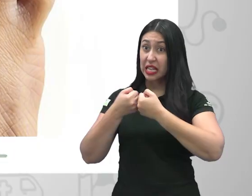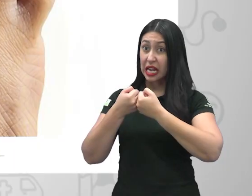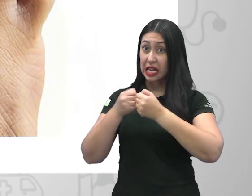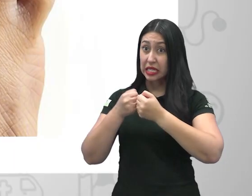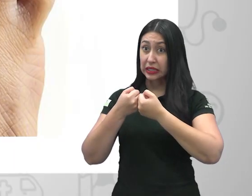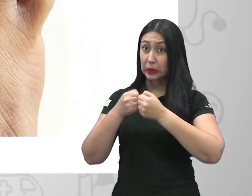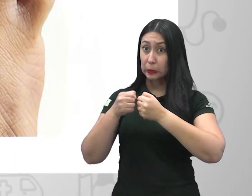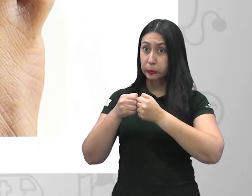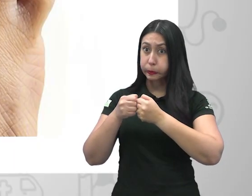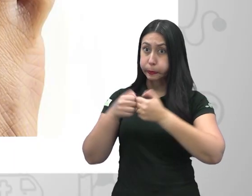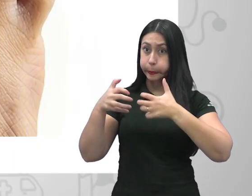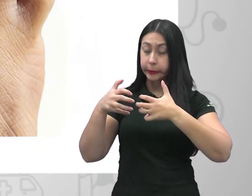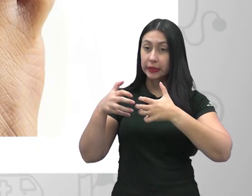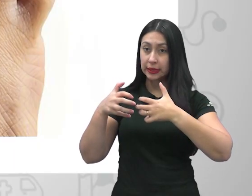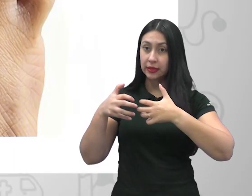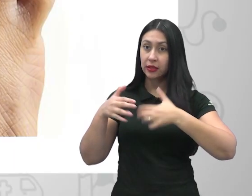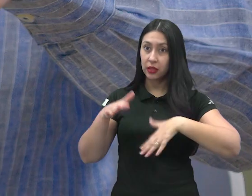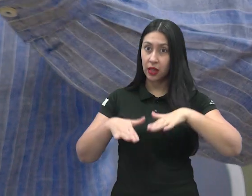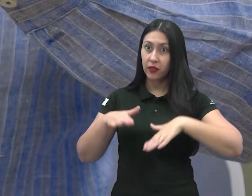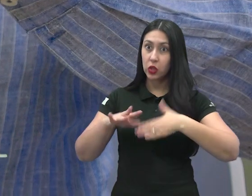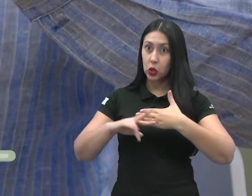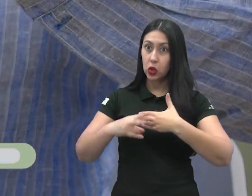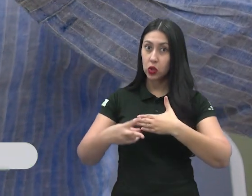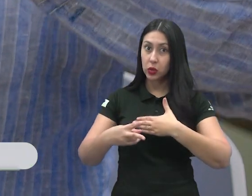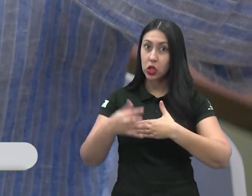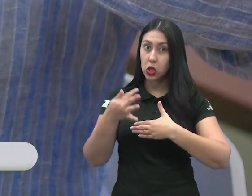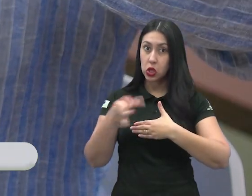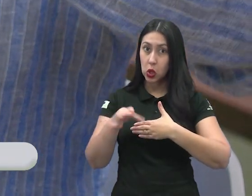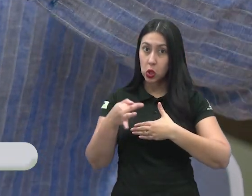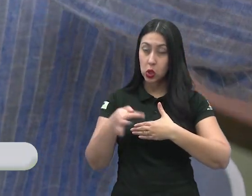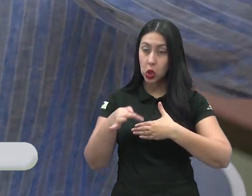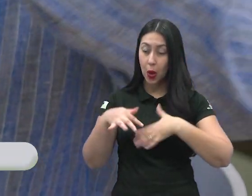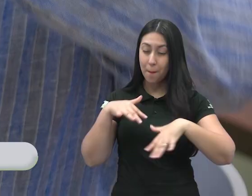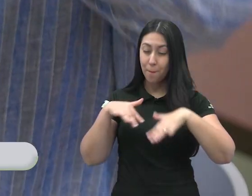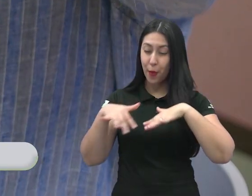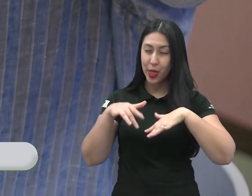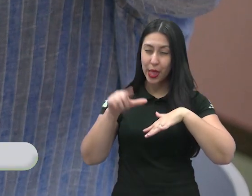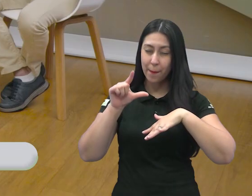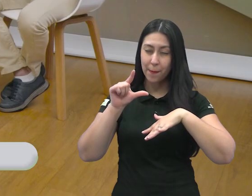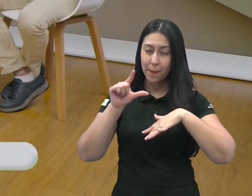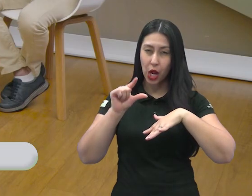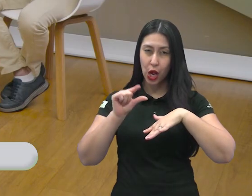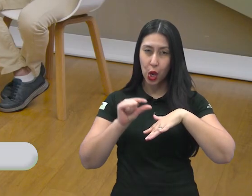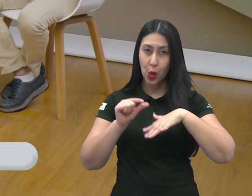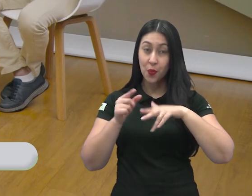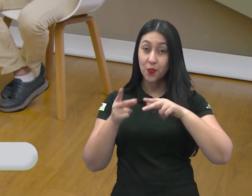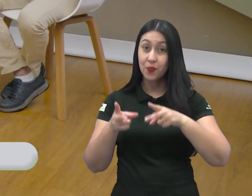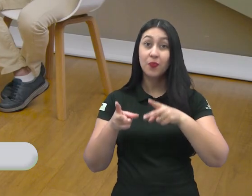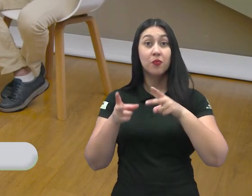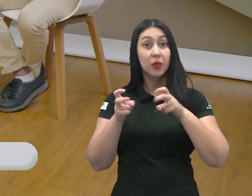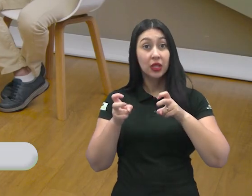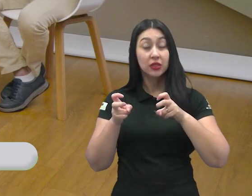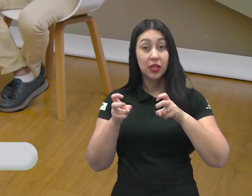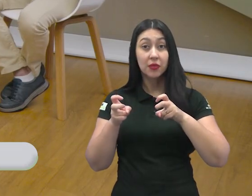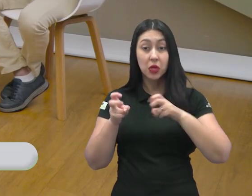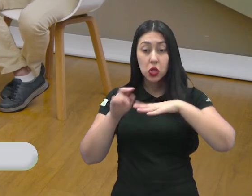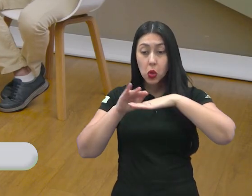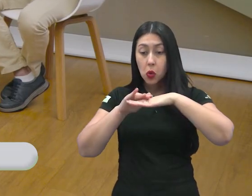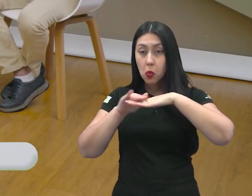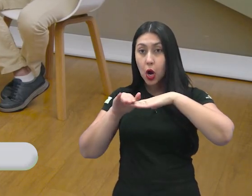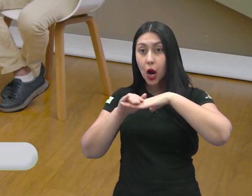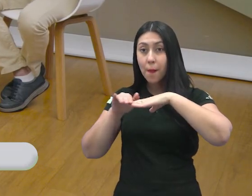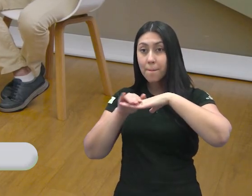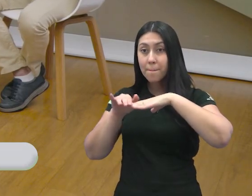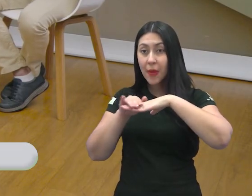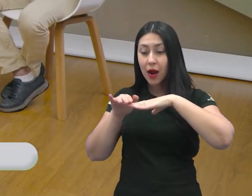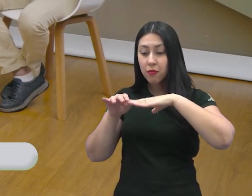causando dor, entende? A mobilidade é reduzida. Vocês notam, né, que ele tem um abaulamento ali